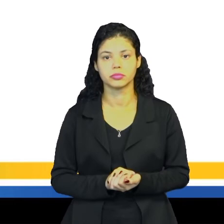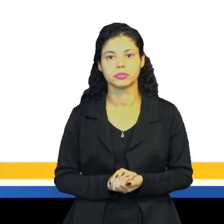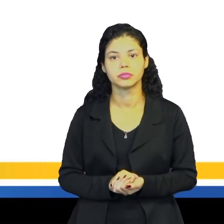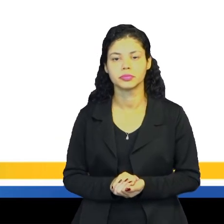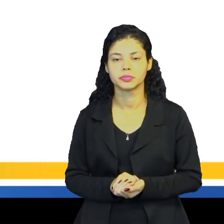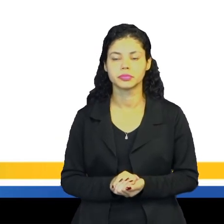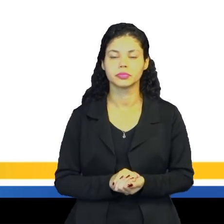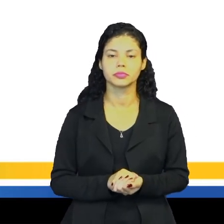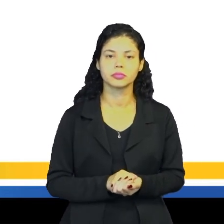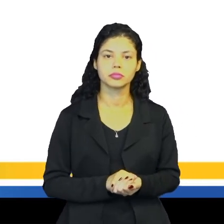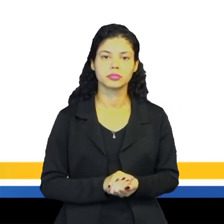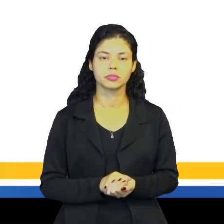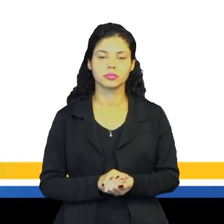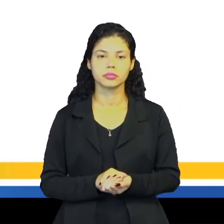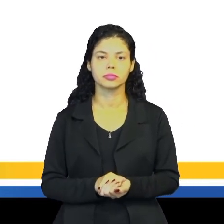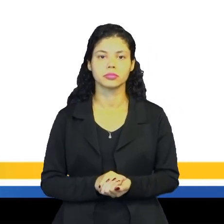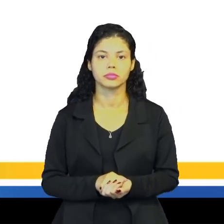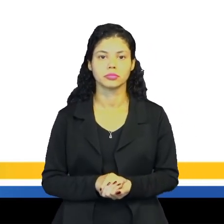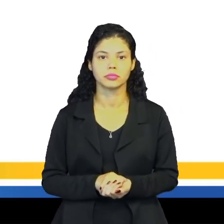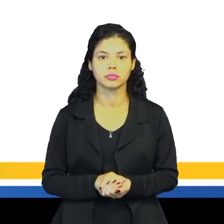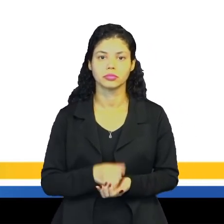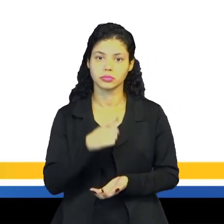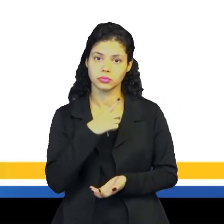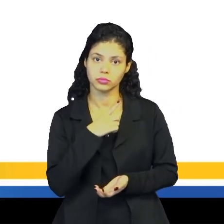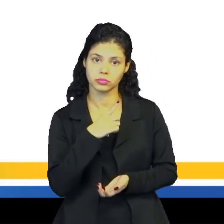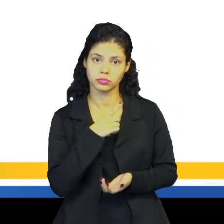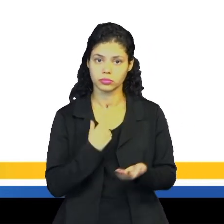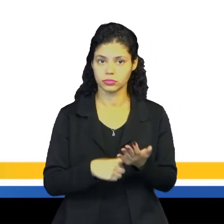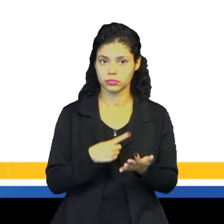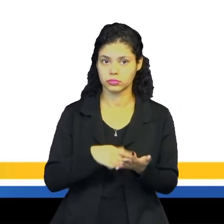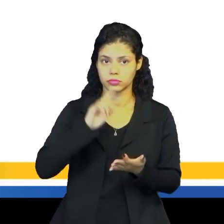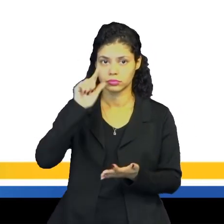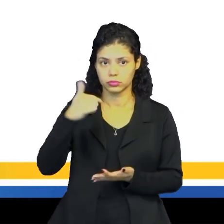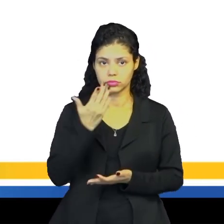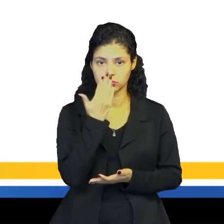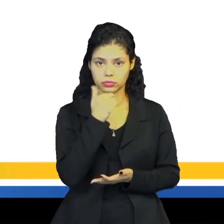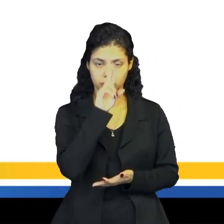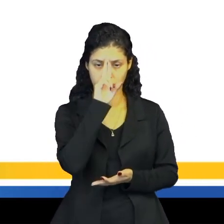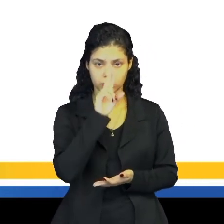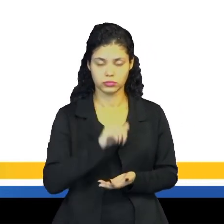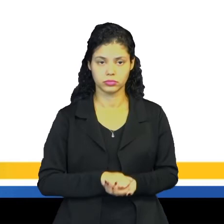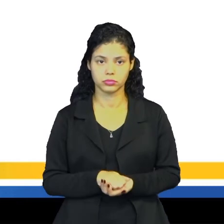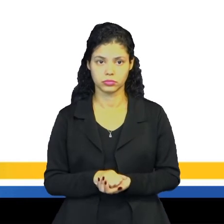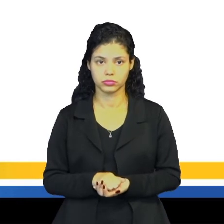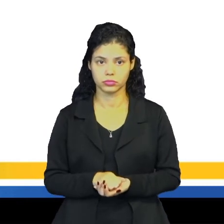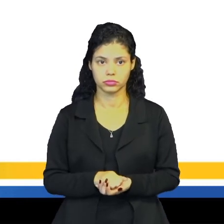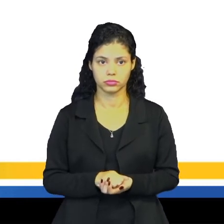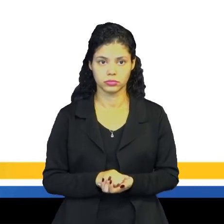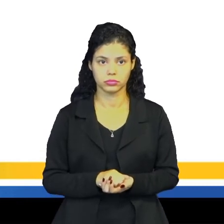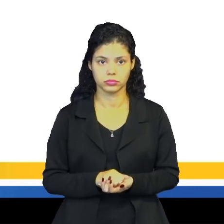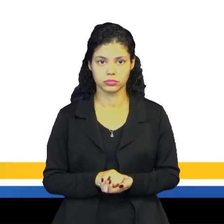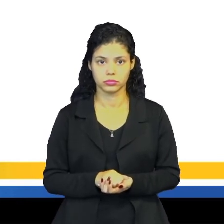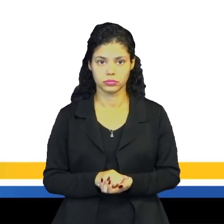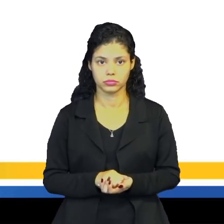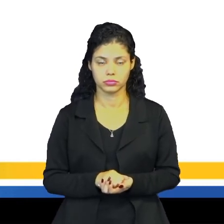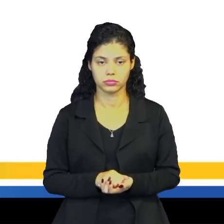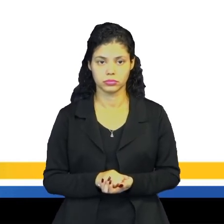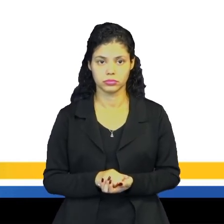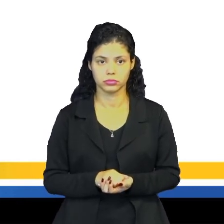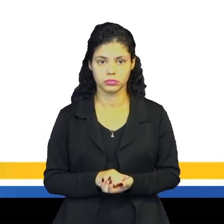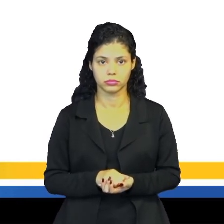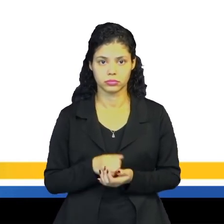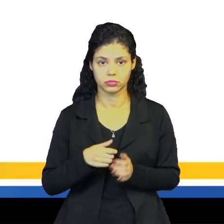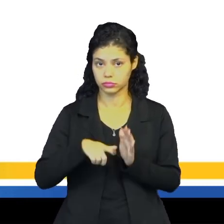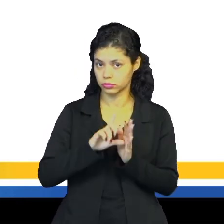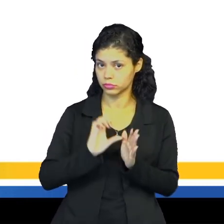an appointment after lunch. Eu tenho um compromisso depois do almoço. Nós temos o before, né? Que